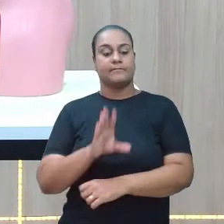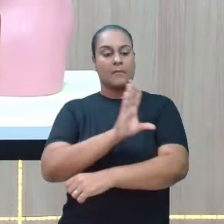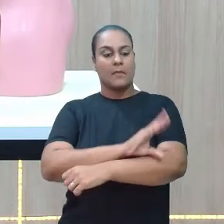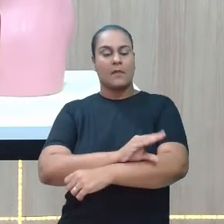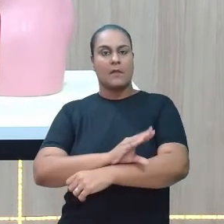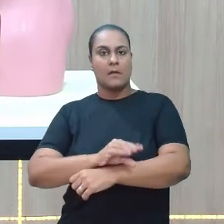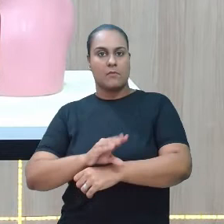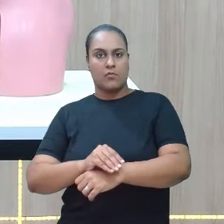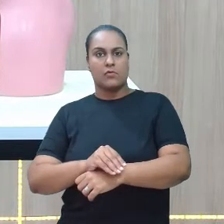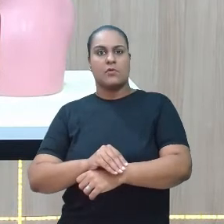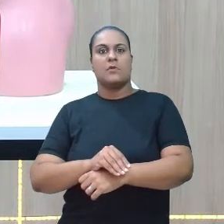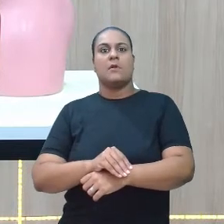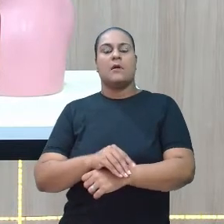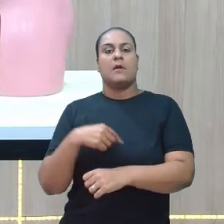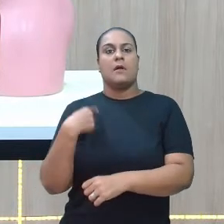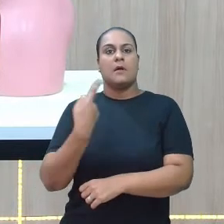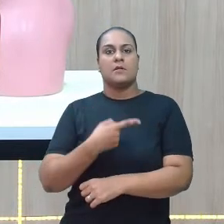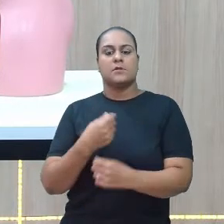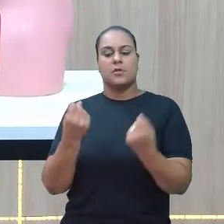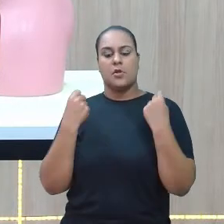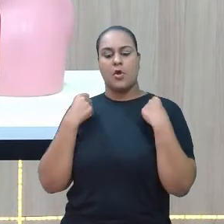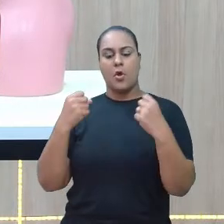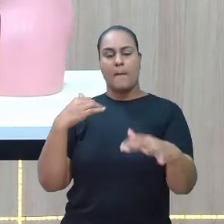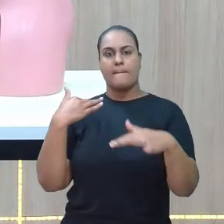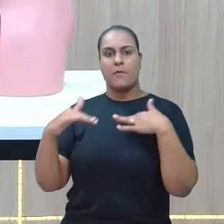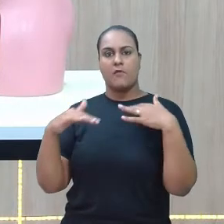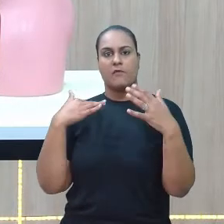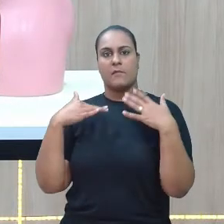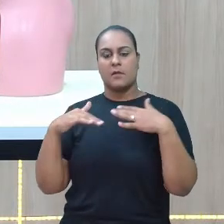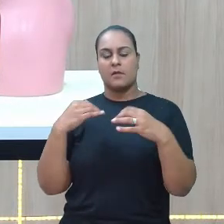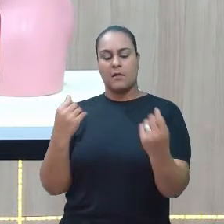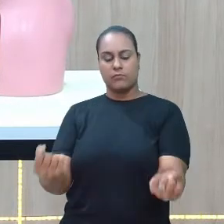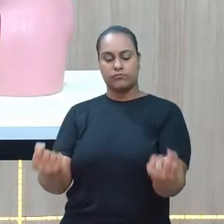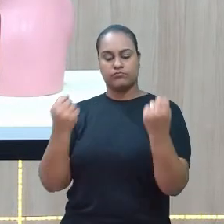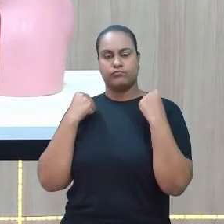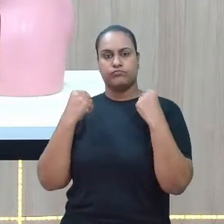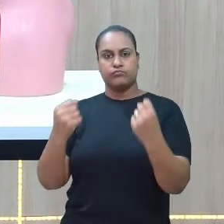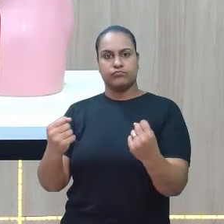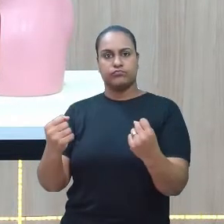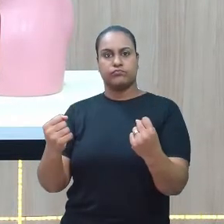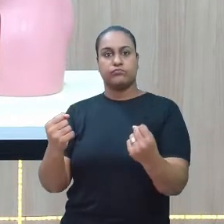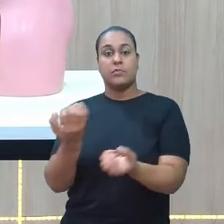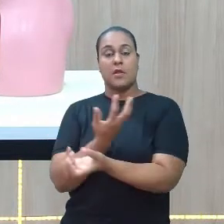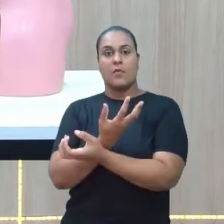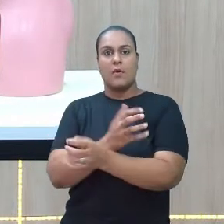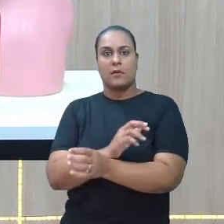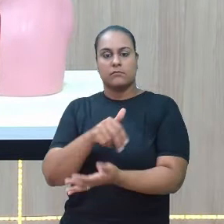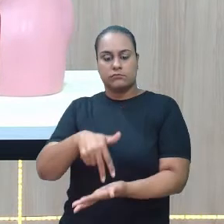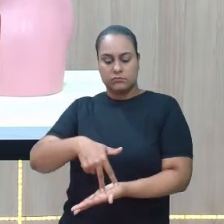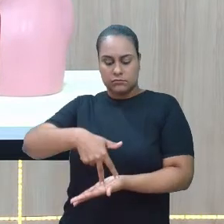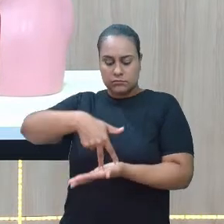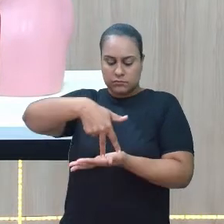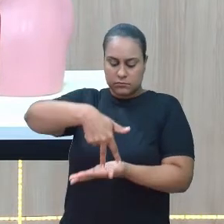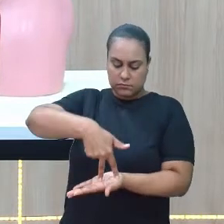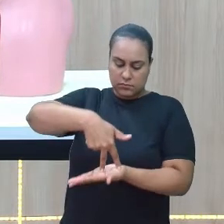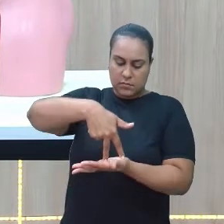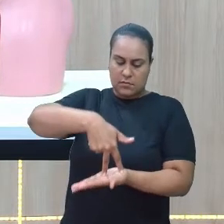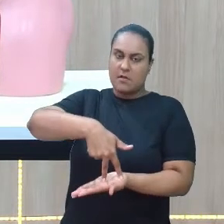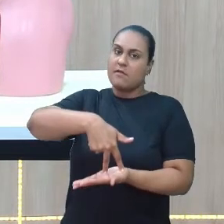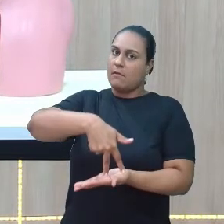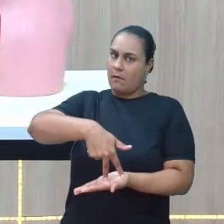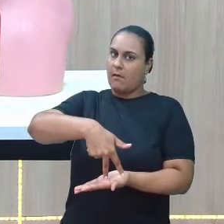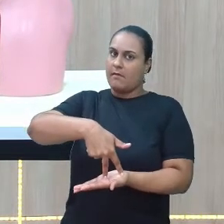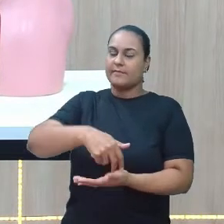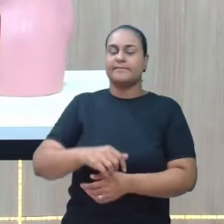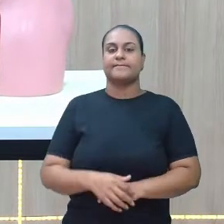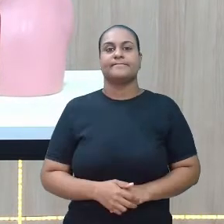muscular que faz com que nós podemos movimentar, não é? E o esquelético nos dá apoio para realizarmos a nossa